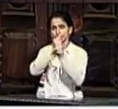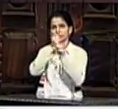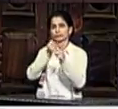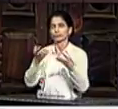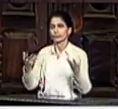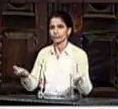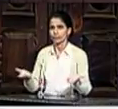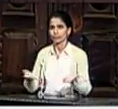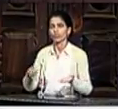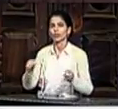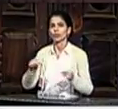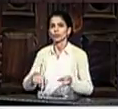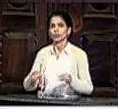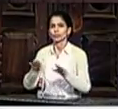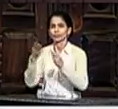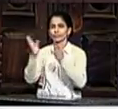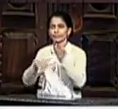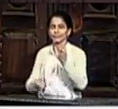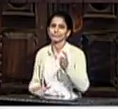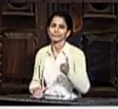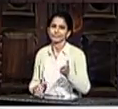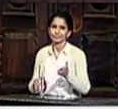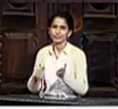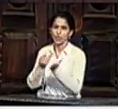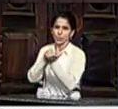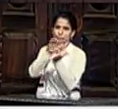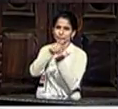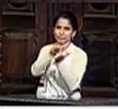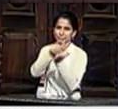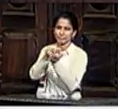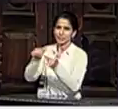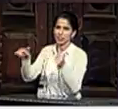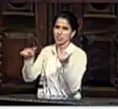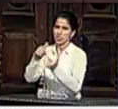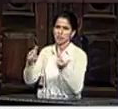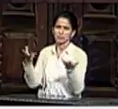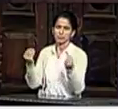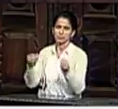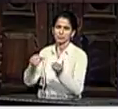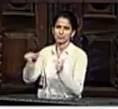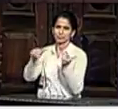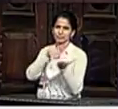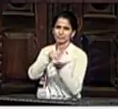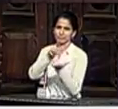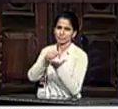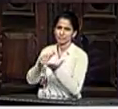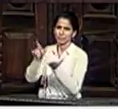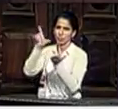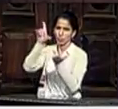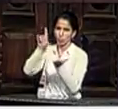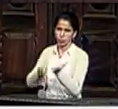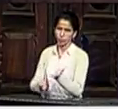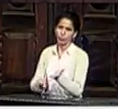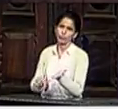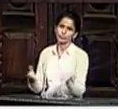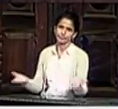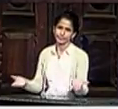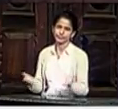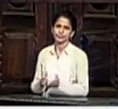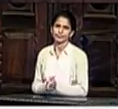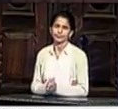representam a falência e a demissão de inúmeros funcionários e um esvaziamento econômico do nosso estado.